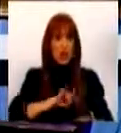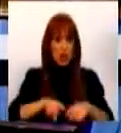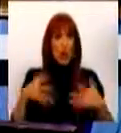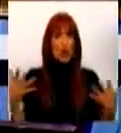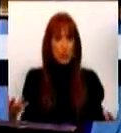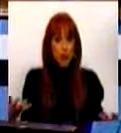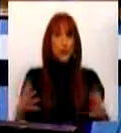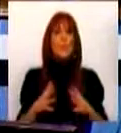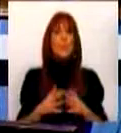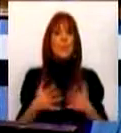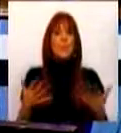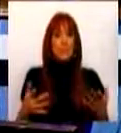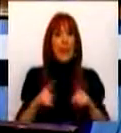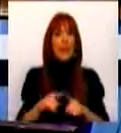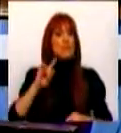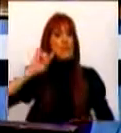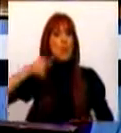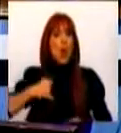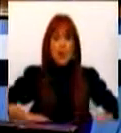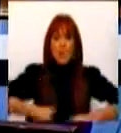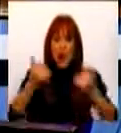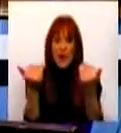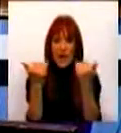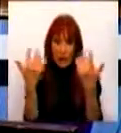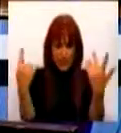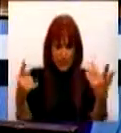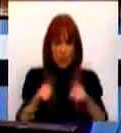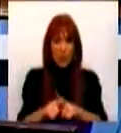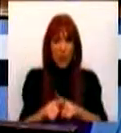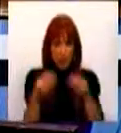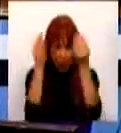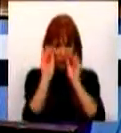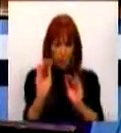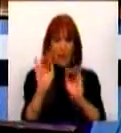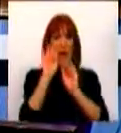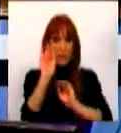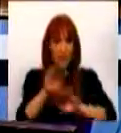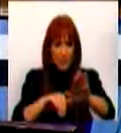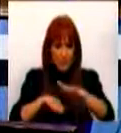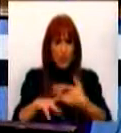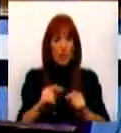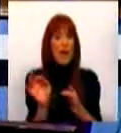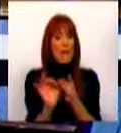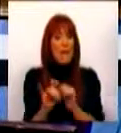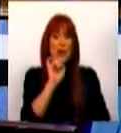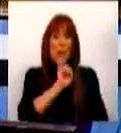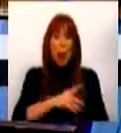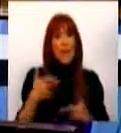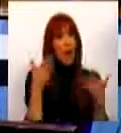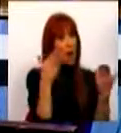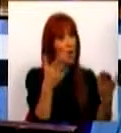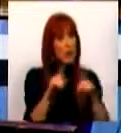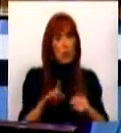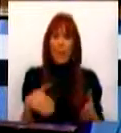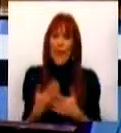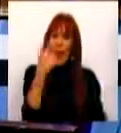senhores deputados, sabemos que a melhor informação, formação e educação são fatores que podem contribuir para